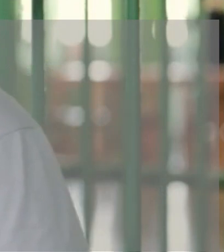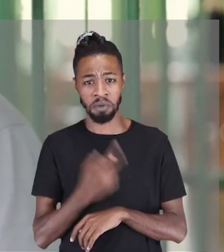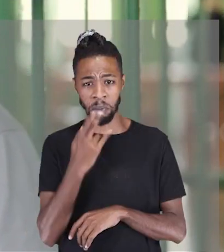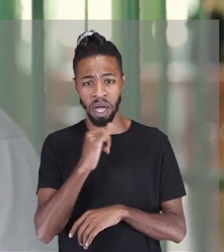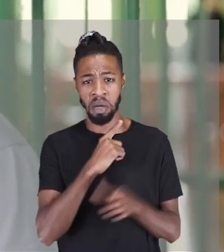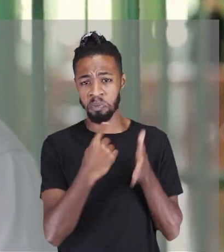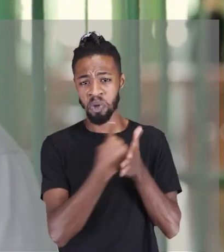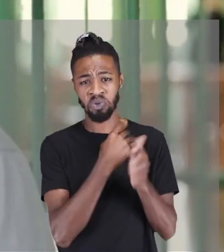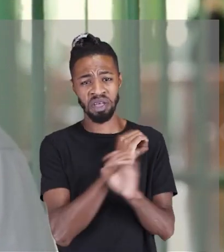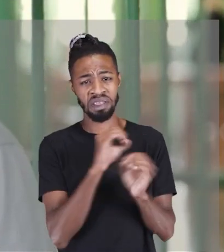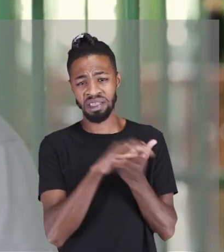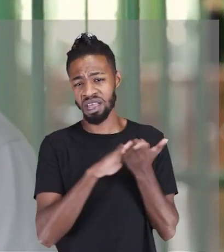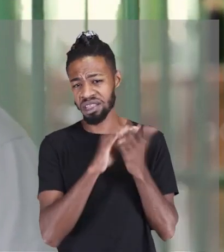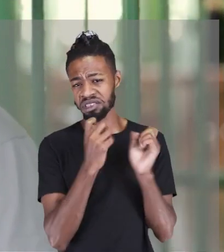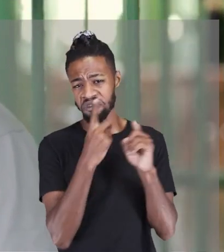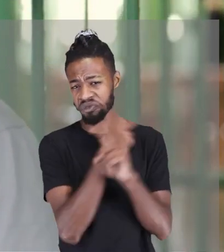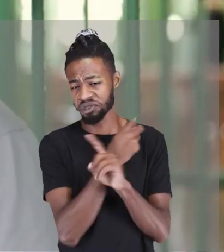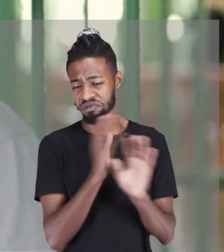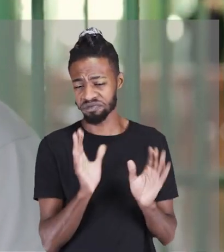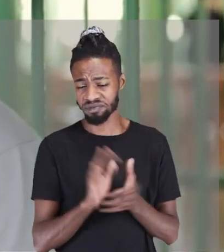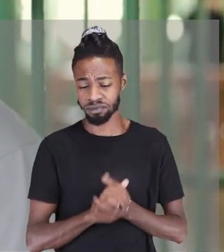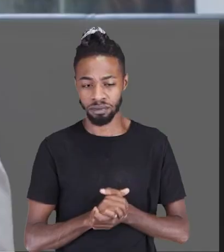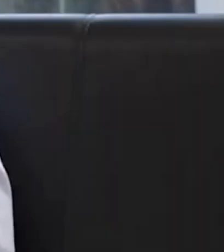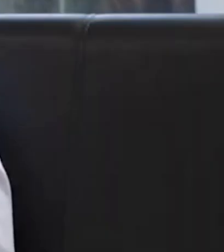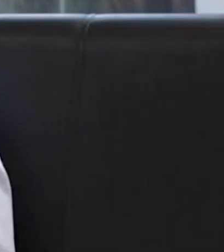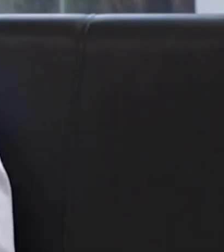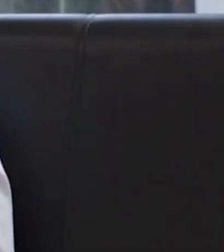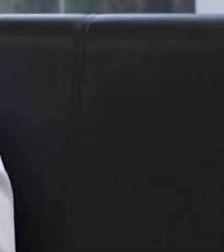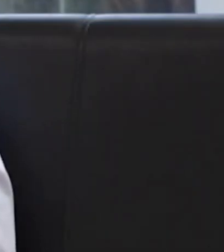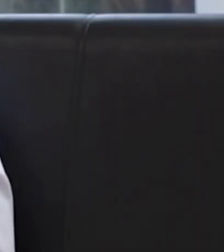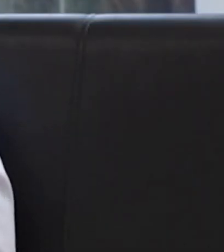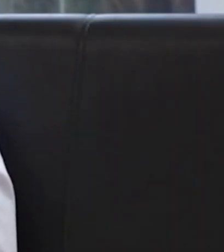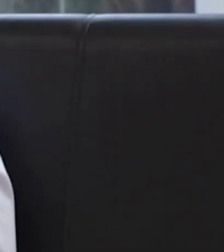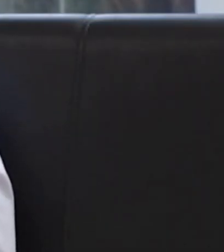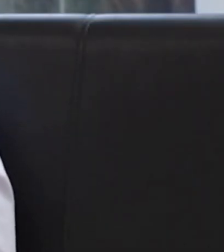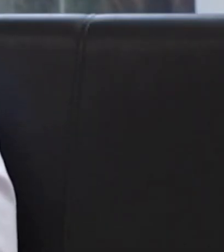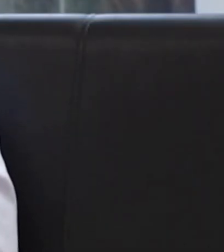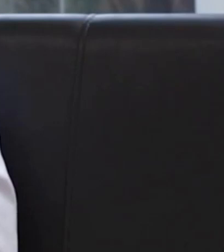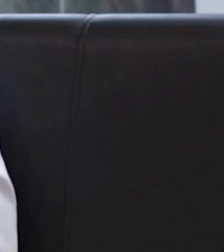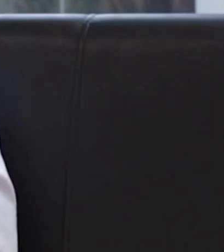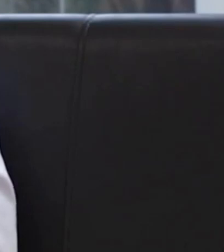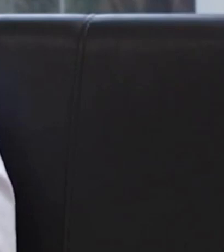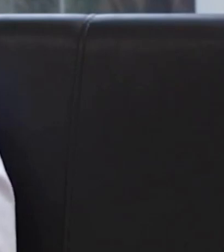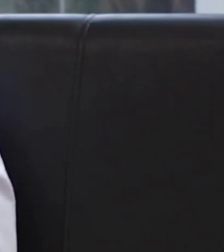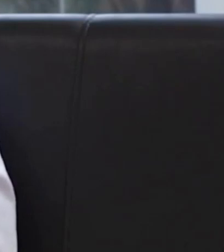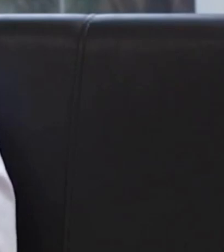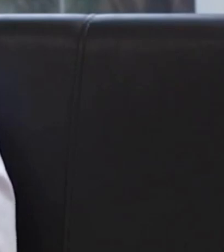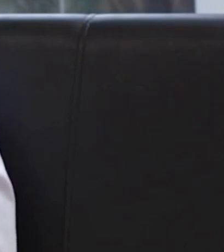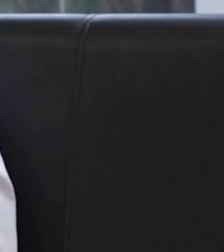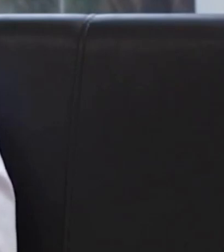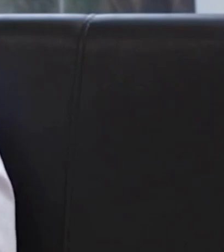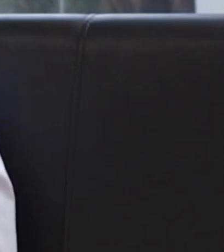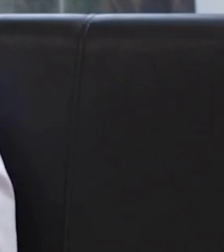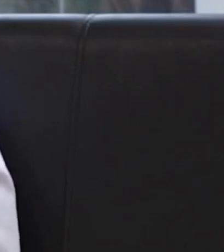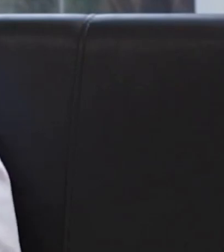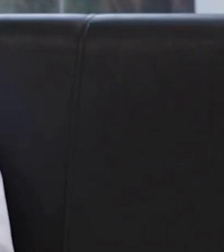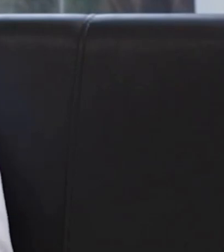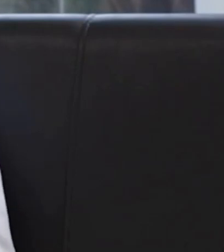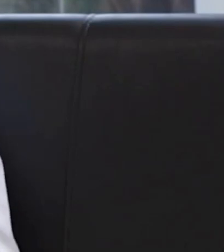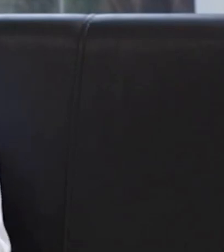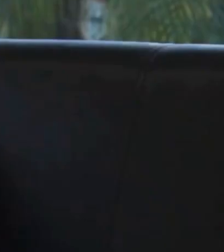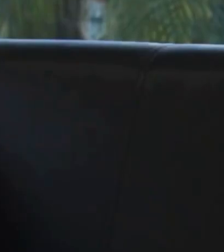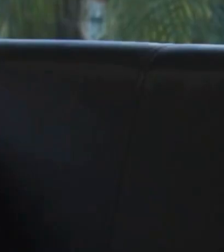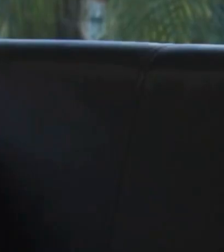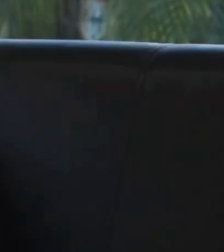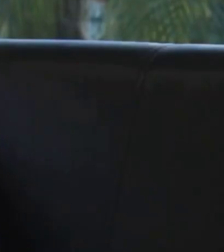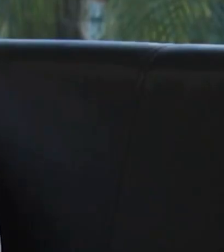que faz? Meu pai não é muito de perguntar não, é muito difícil. O próprio artigo 205 da Constituição mostra que é dever do Estado e da